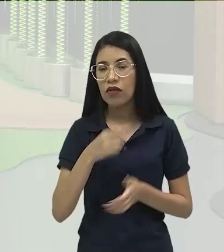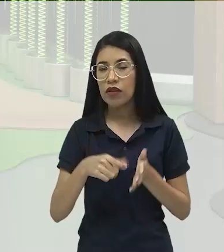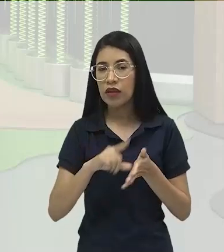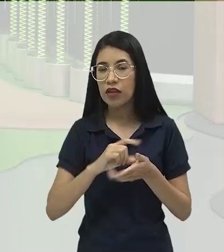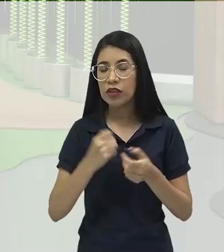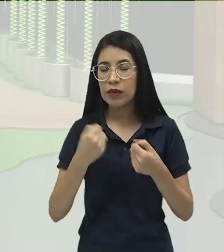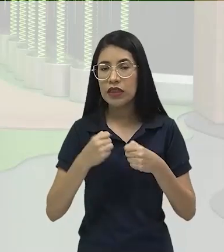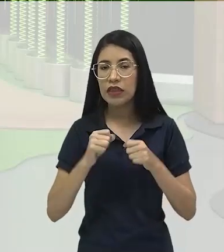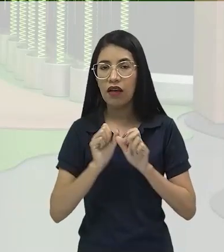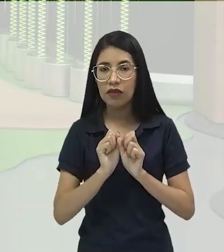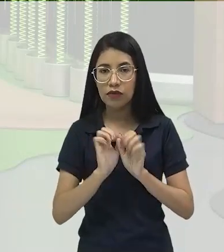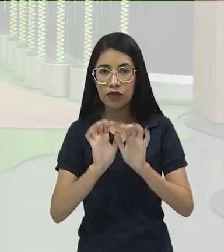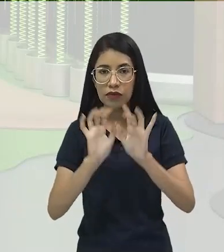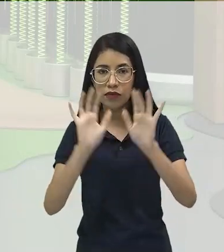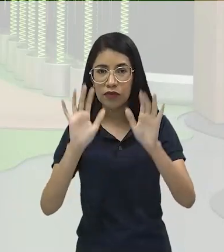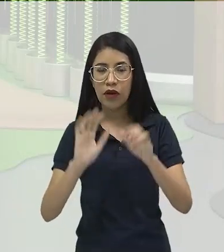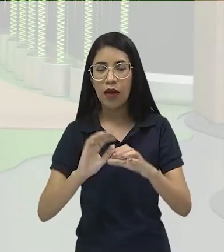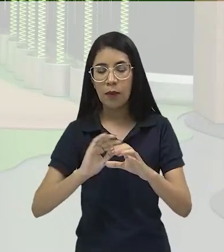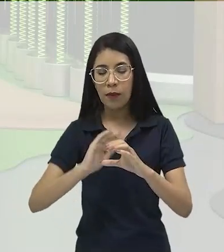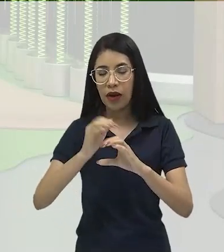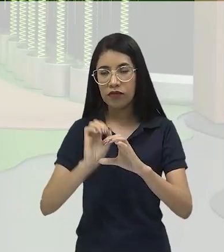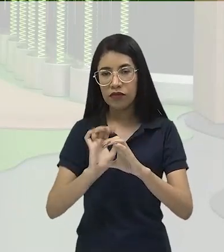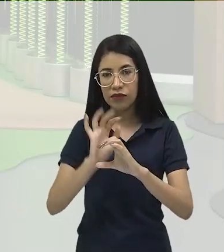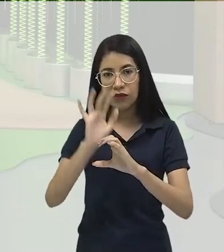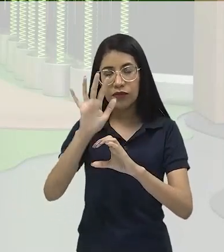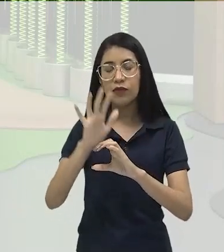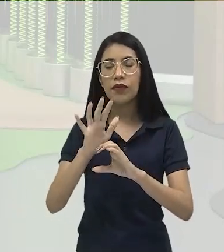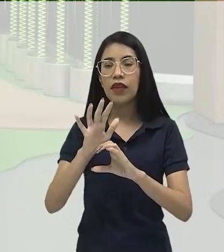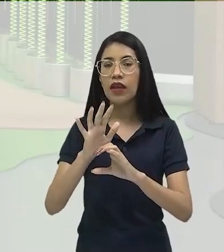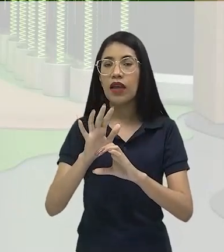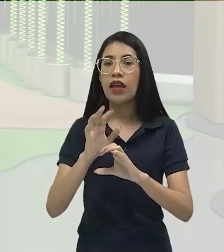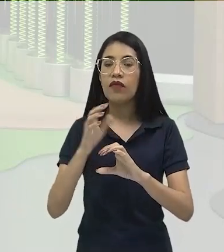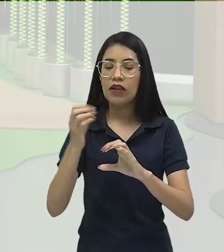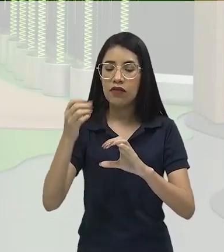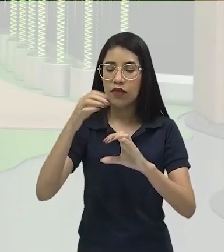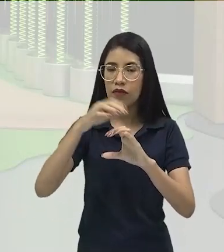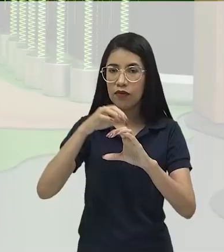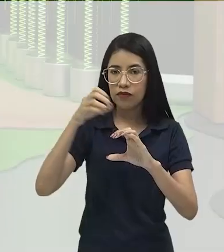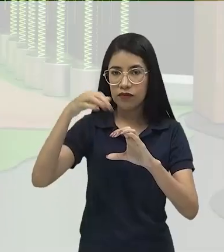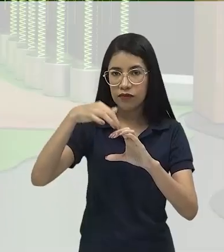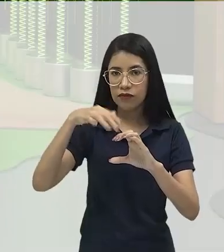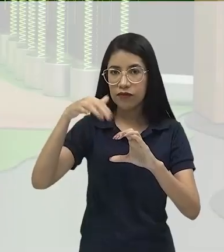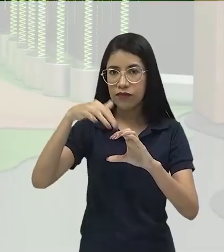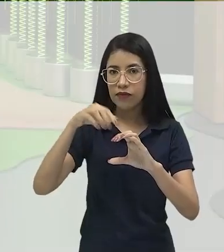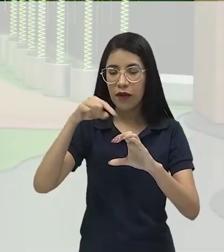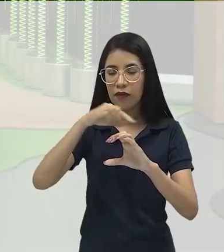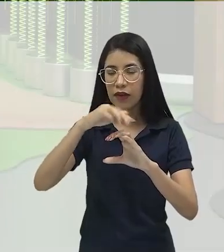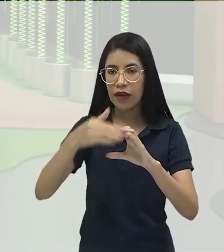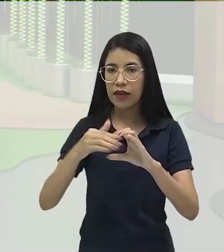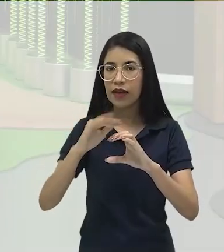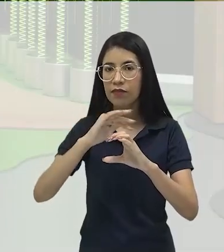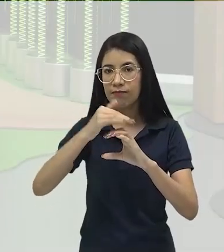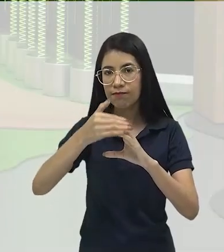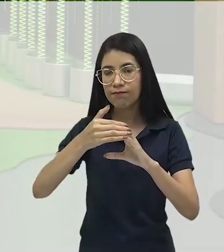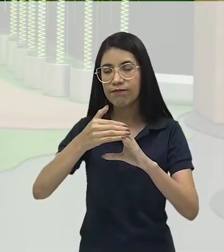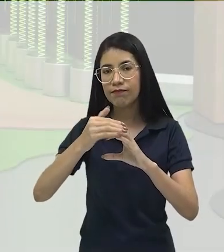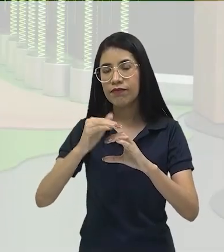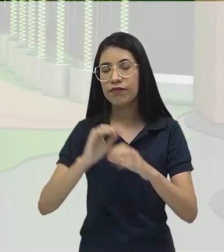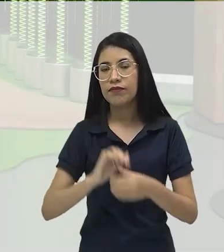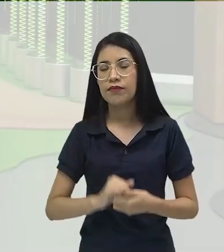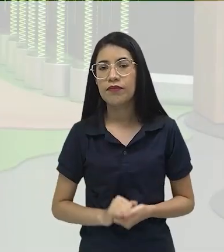ser dissipado para fora acabou o quê? Retido. E quando esse calor é